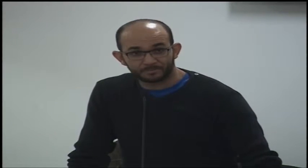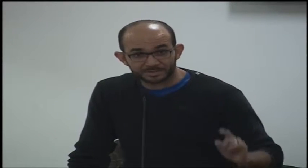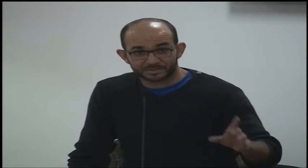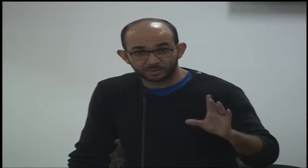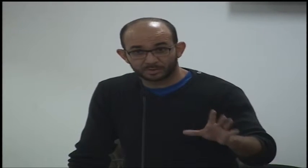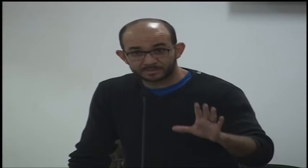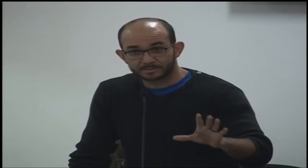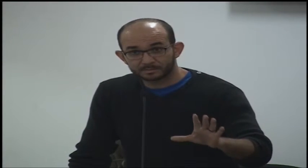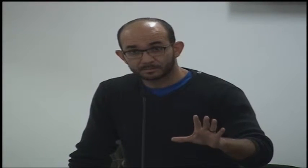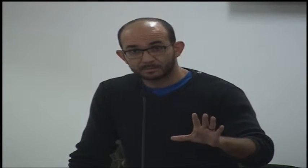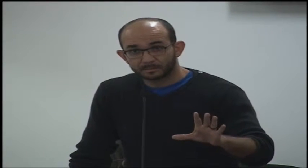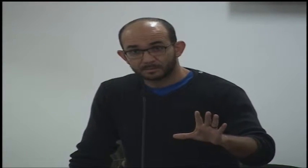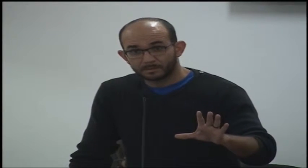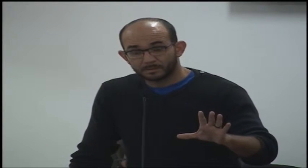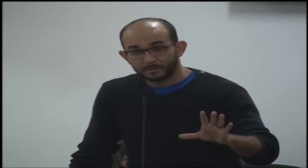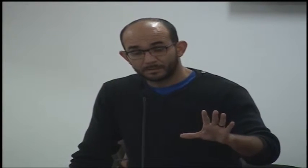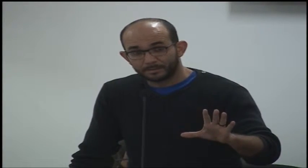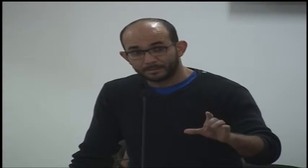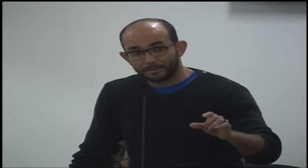Veja, senhores,